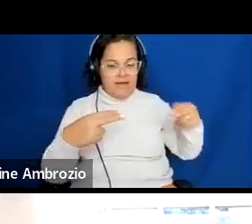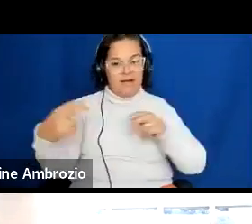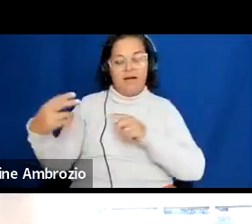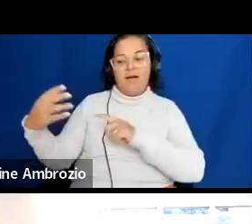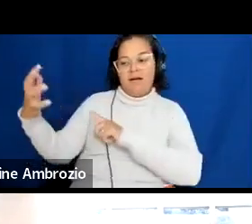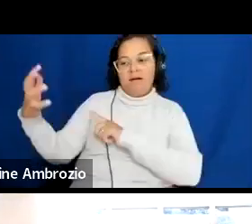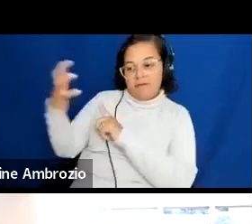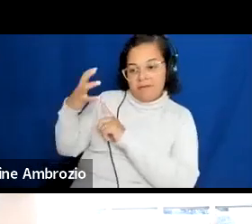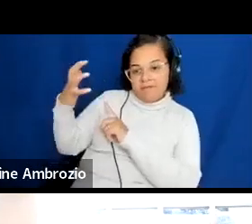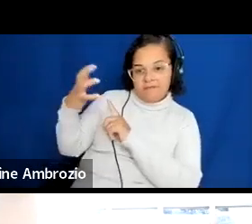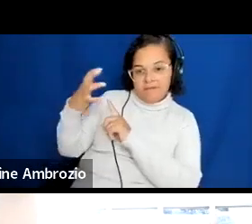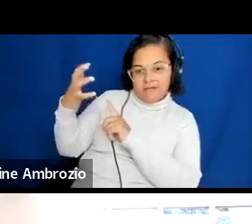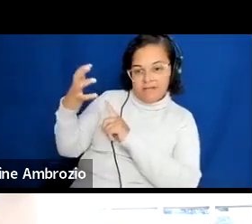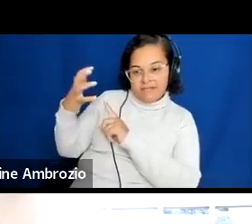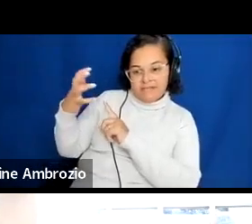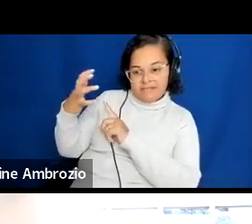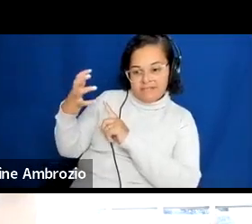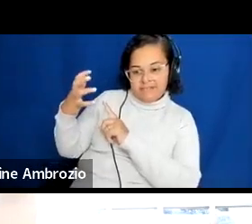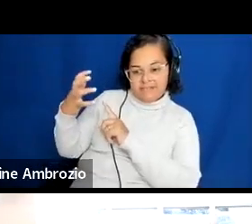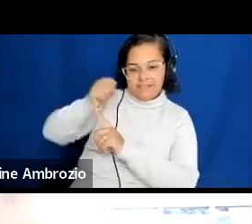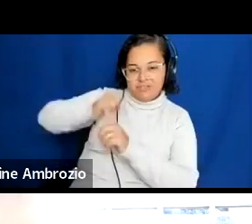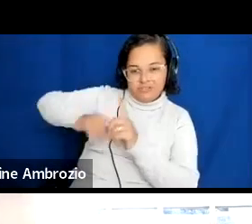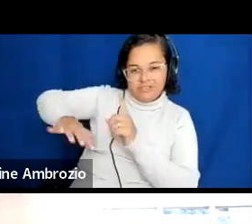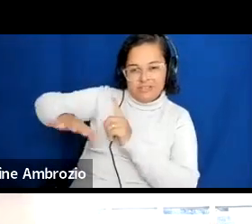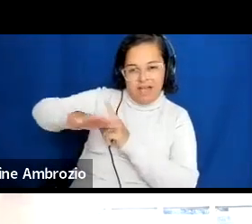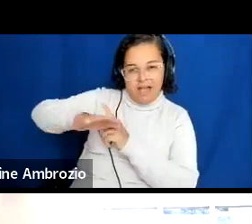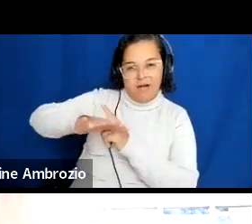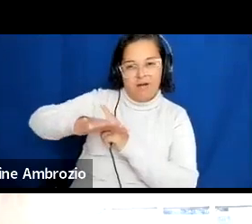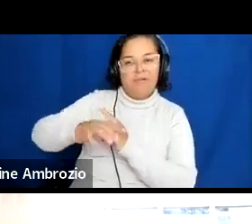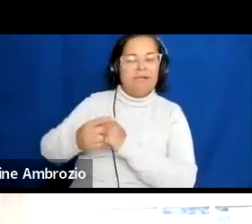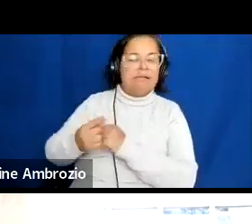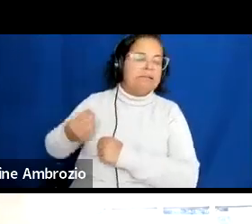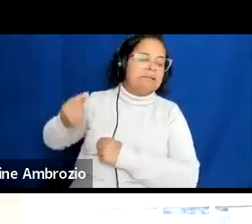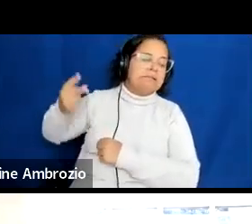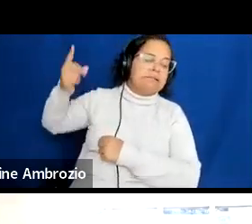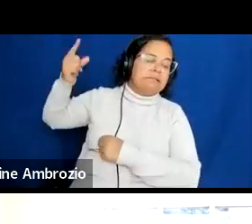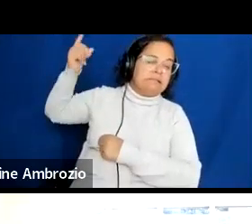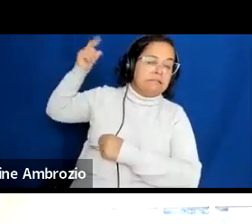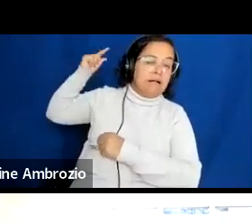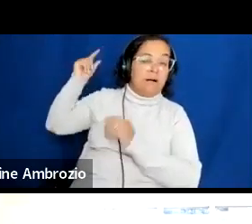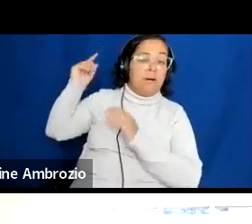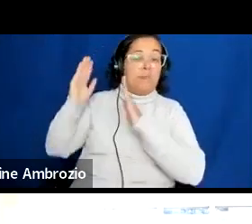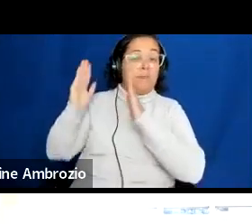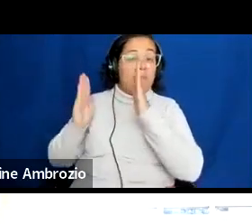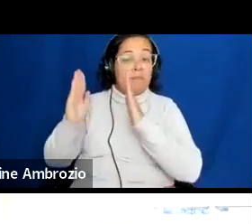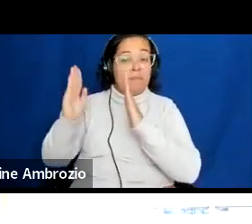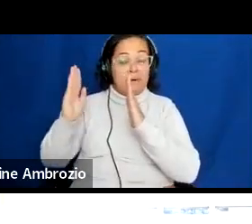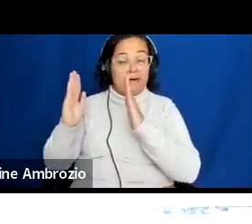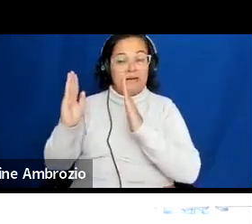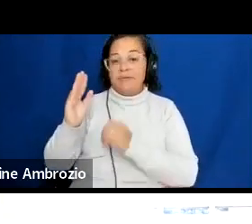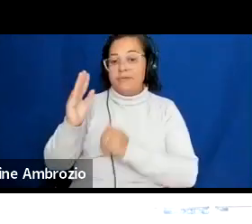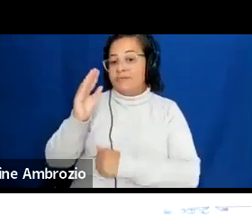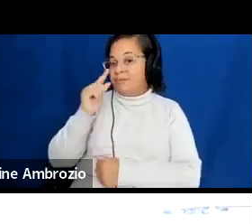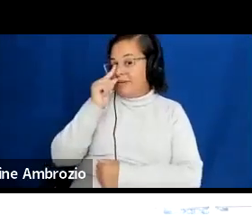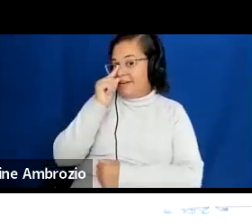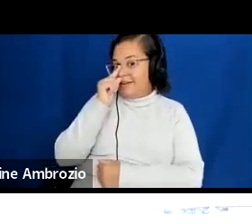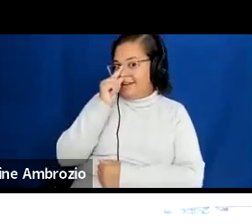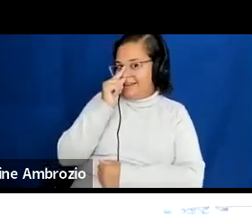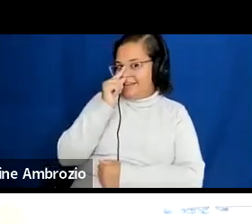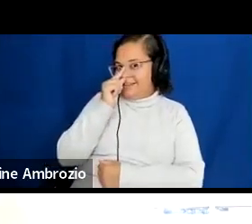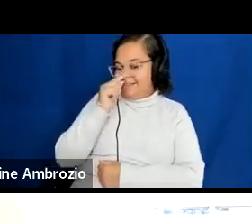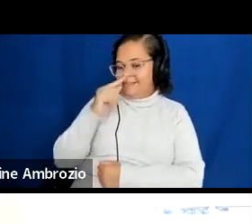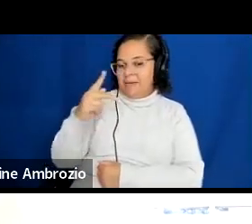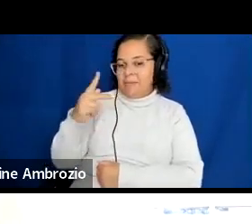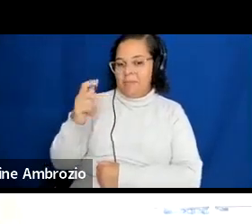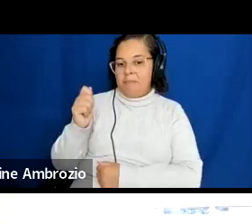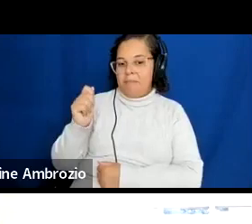fala disso lá em Parmênides, lá no início dos gregos, como as relações de troca, elas